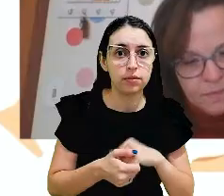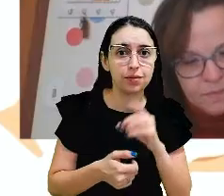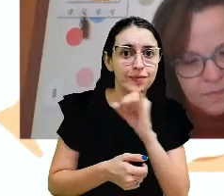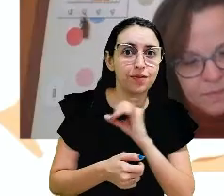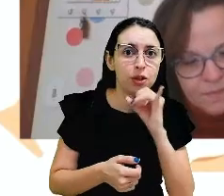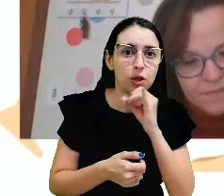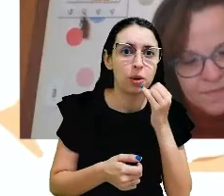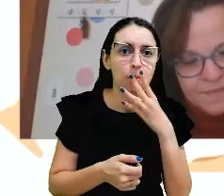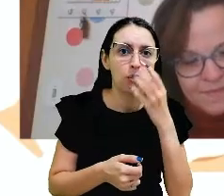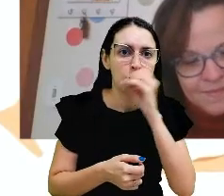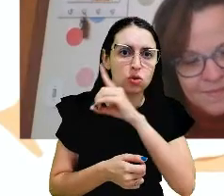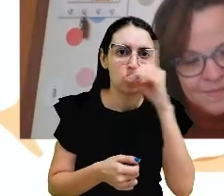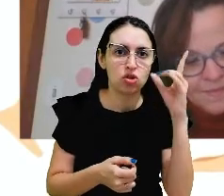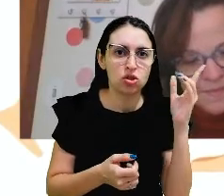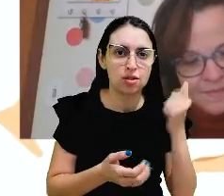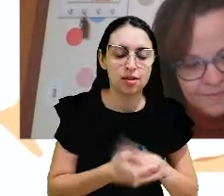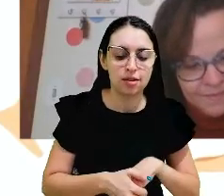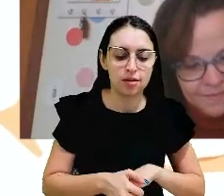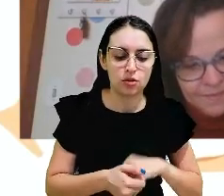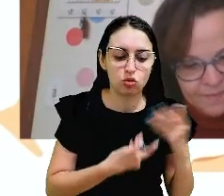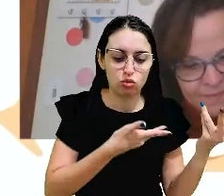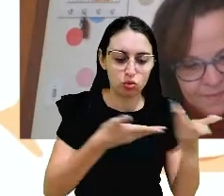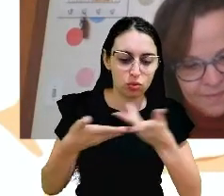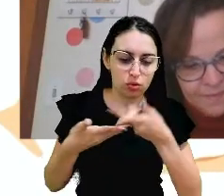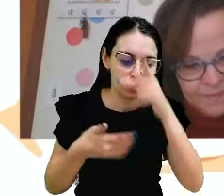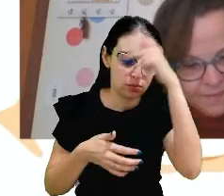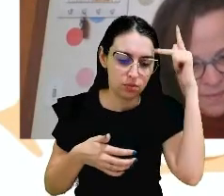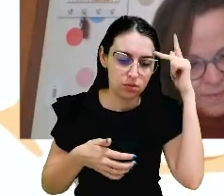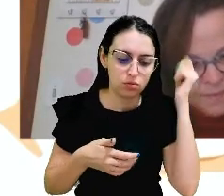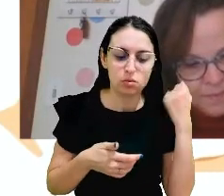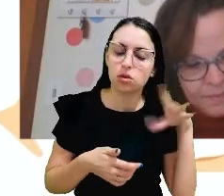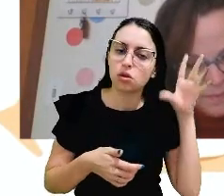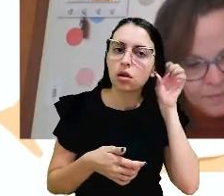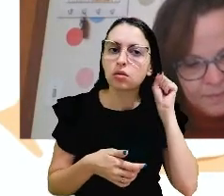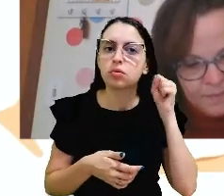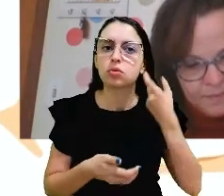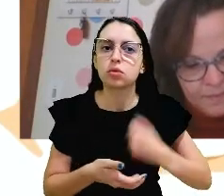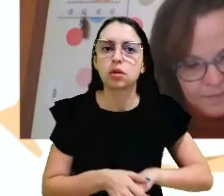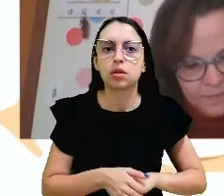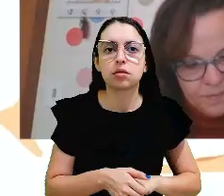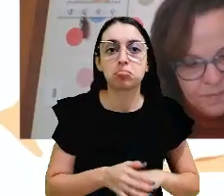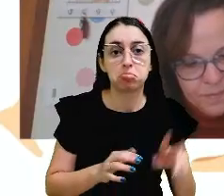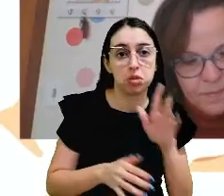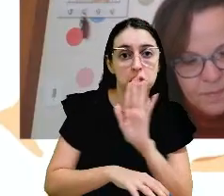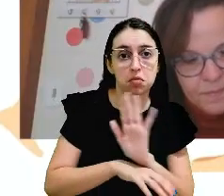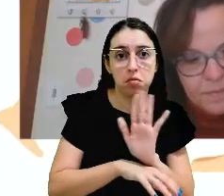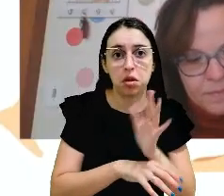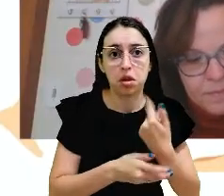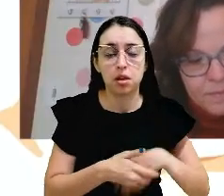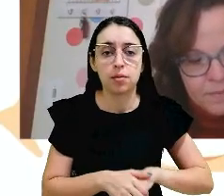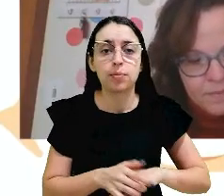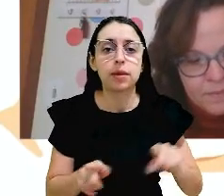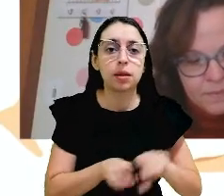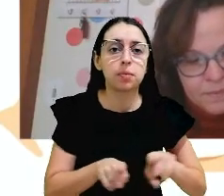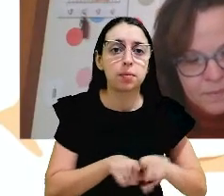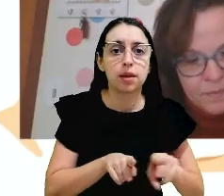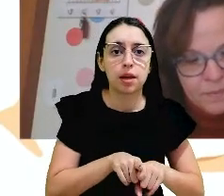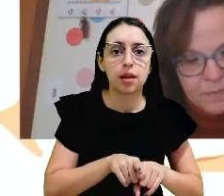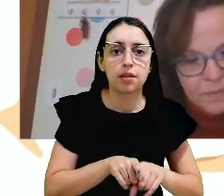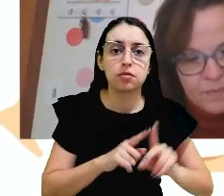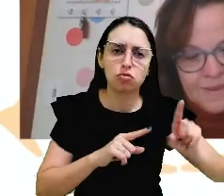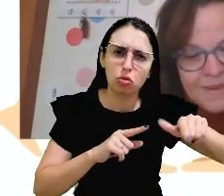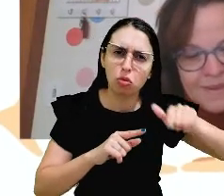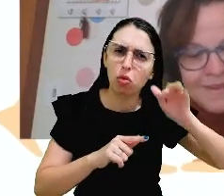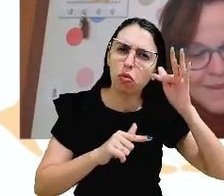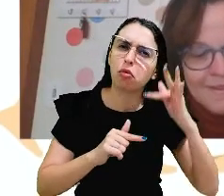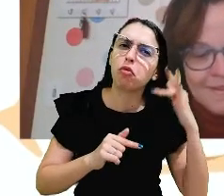Olá, bom dia a todas as pessoas que nos escutam, nos assistem e também quem vai assistir